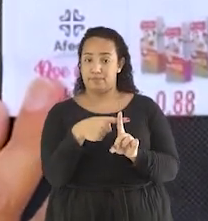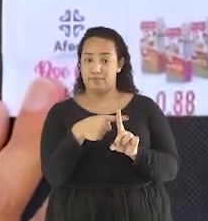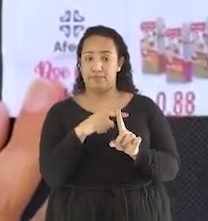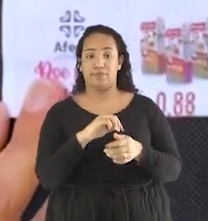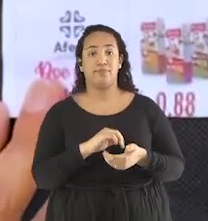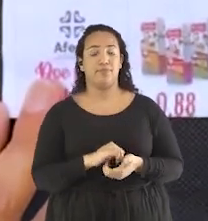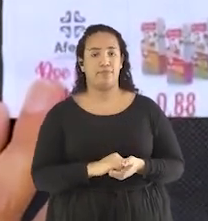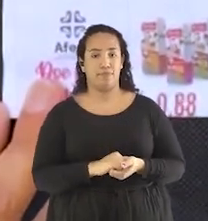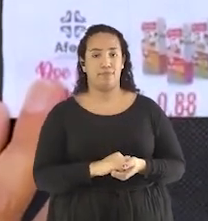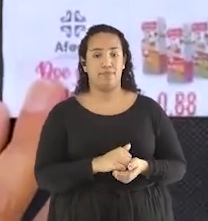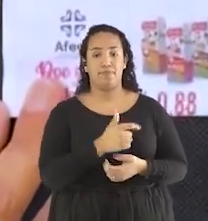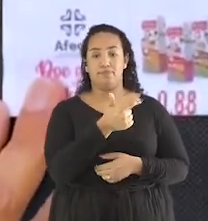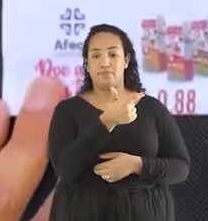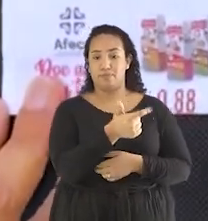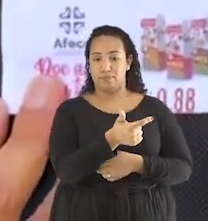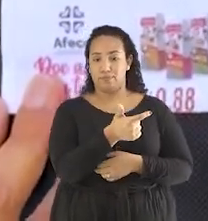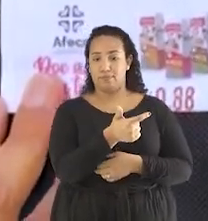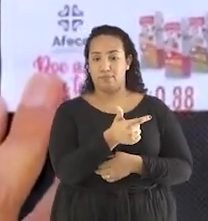Mais